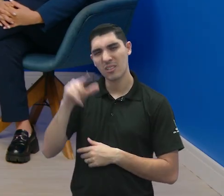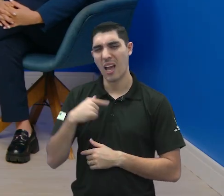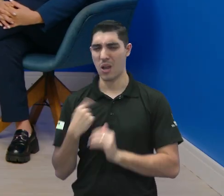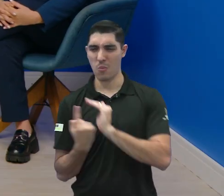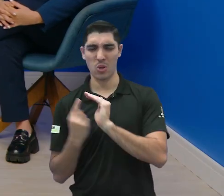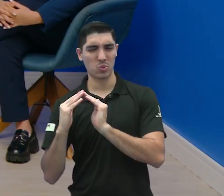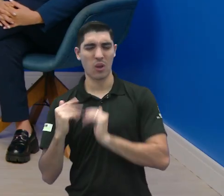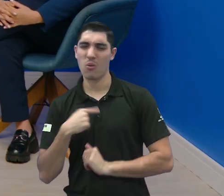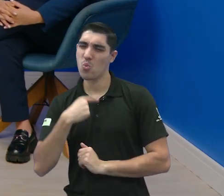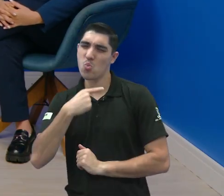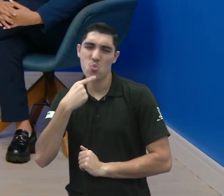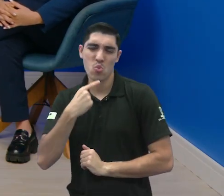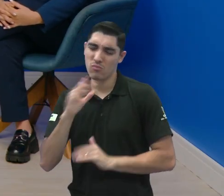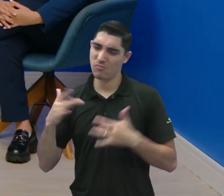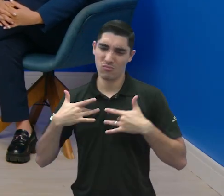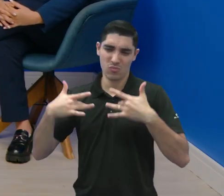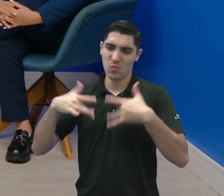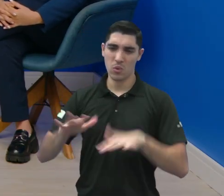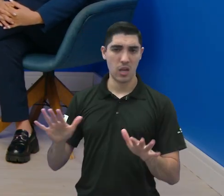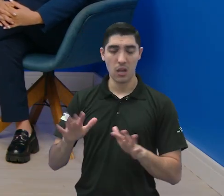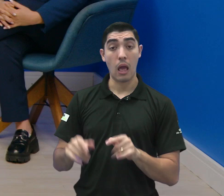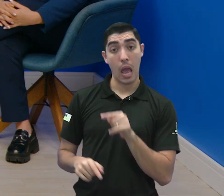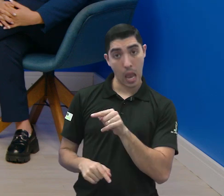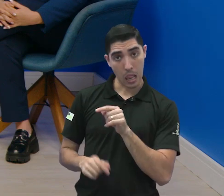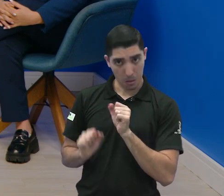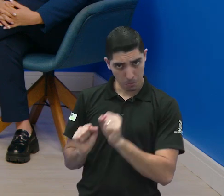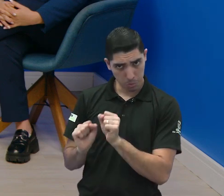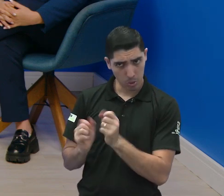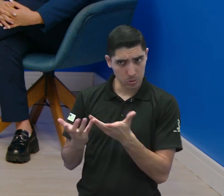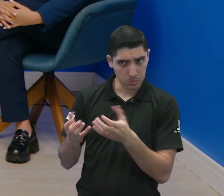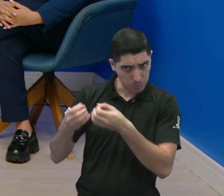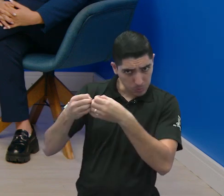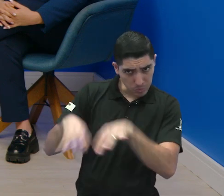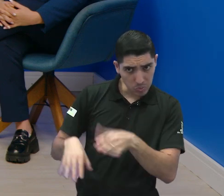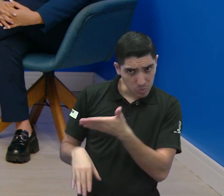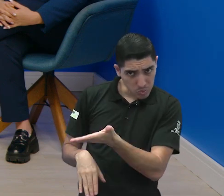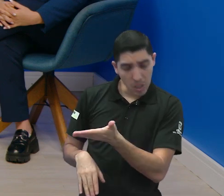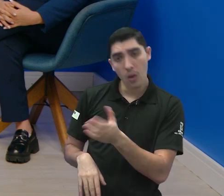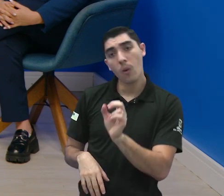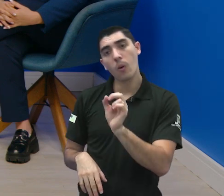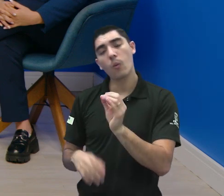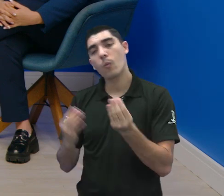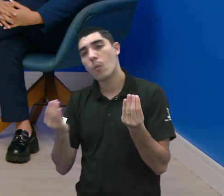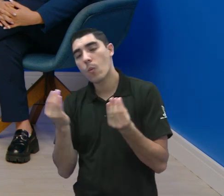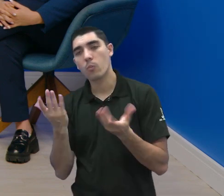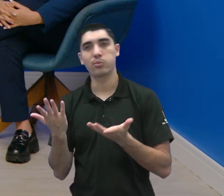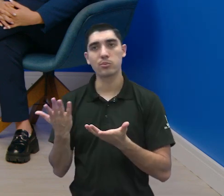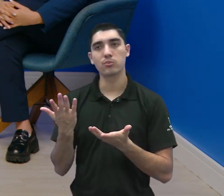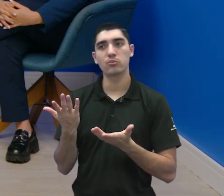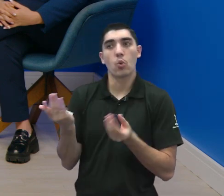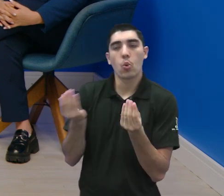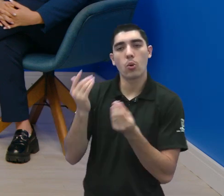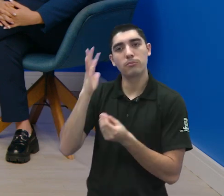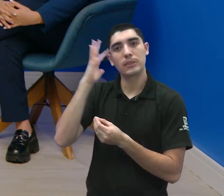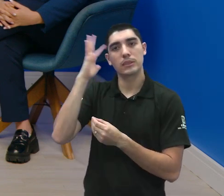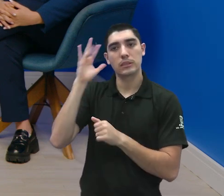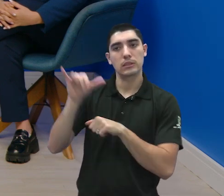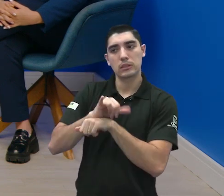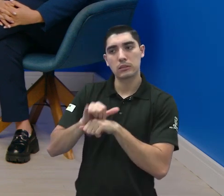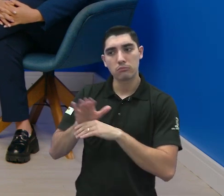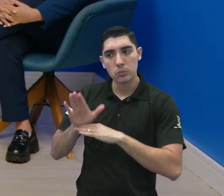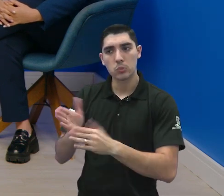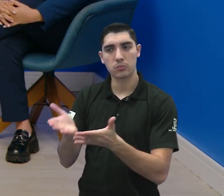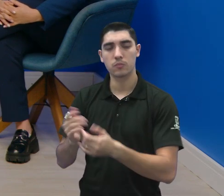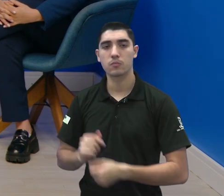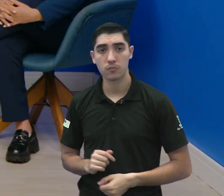consegue morar sozinha, dar esse passo, ela pode ser prejudicada. E que olhar que a gente tem que ter para essas pessoas nesse momento?